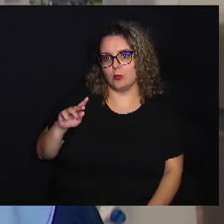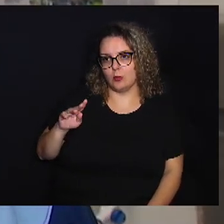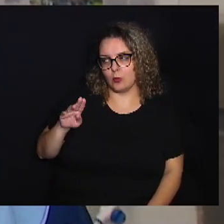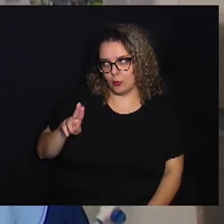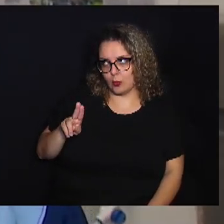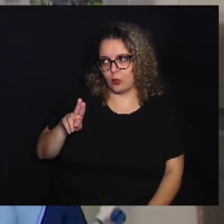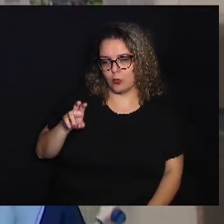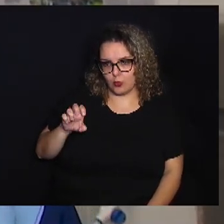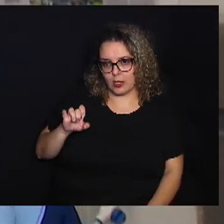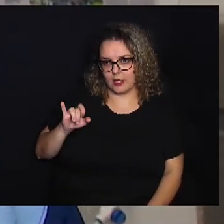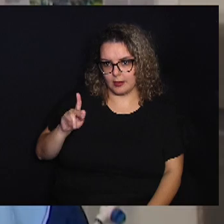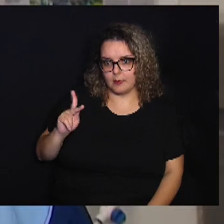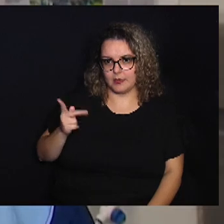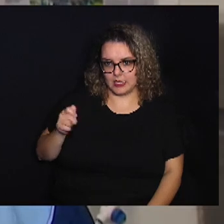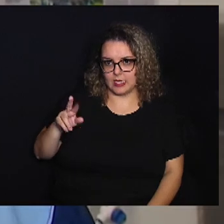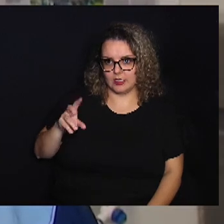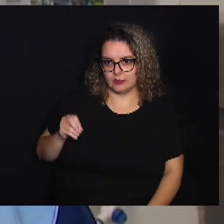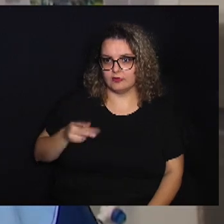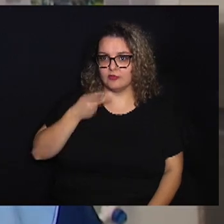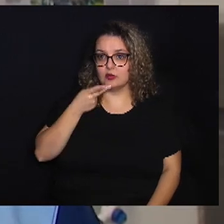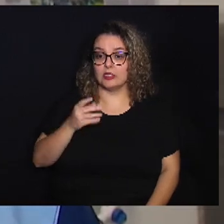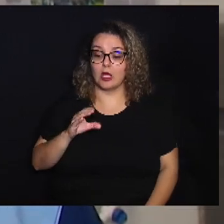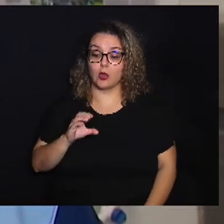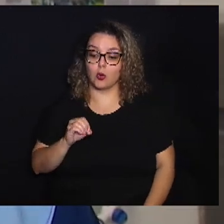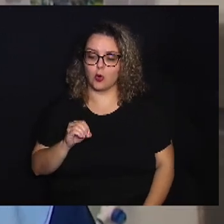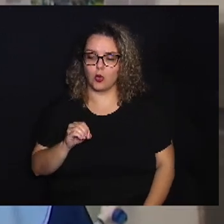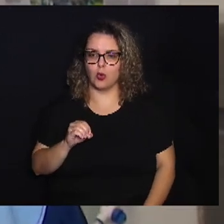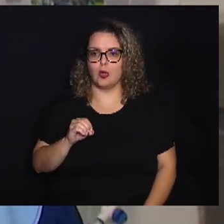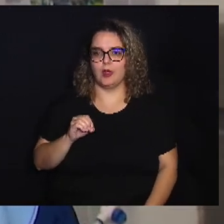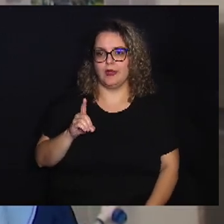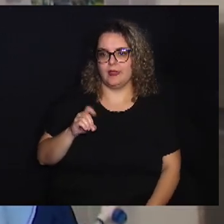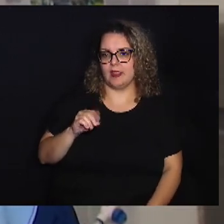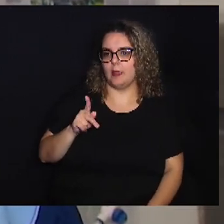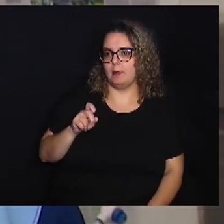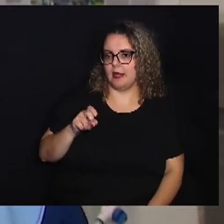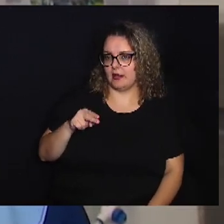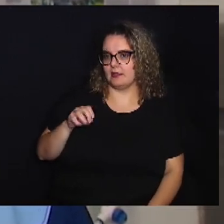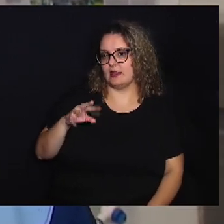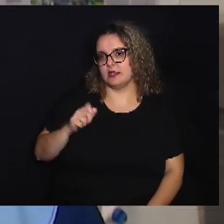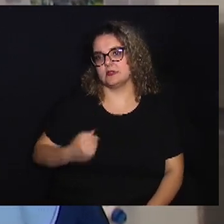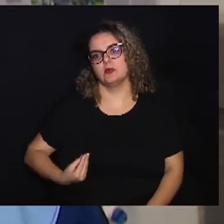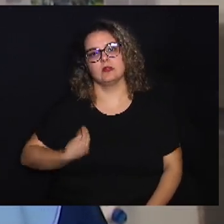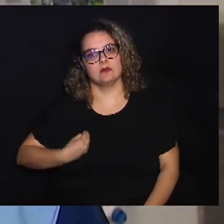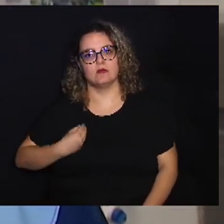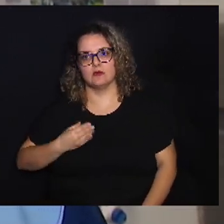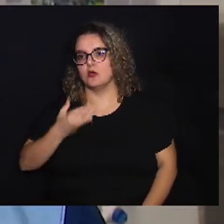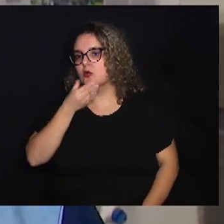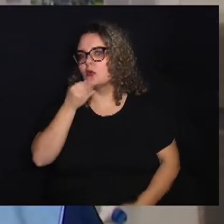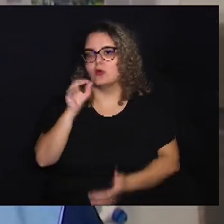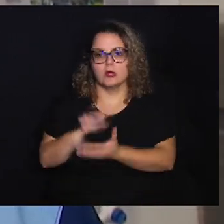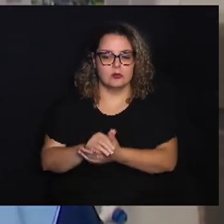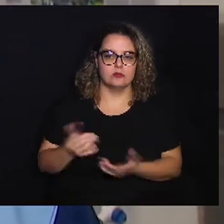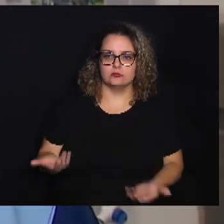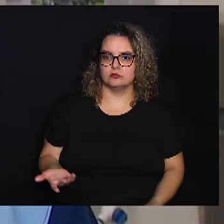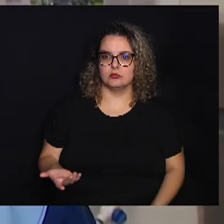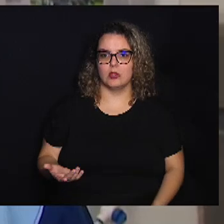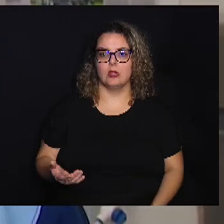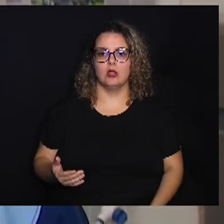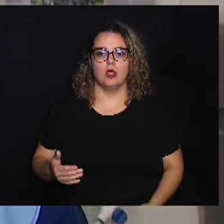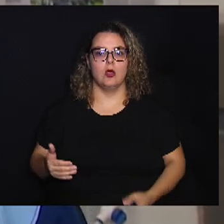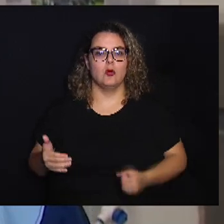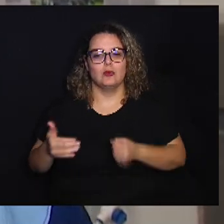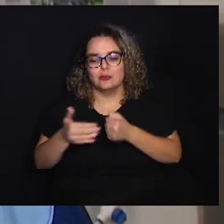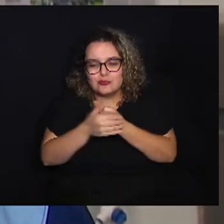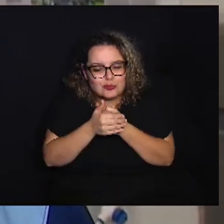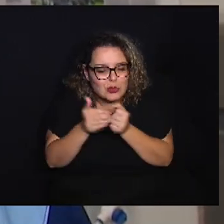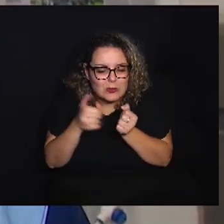a codependência, mostrando fatos, relatos, né, que ela viveu com o esposo dela. Ela quebra ali o anonimato,